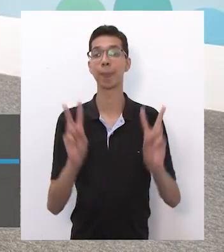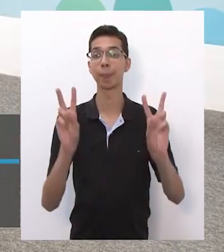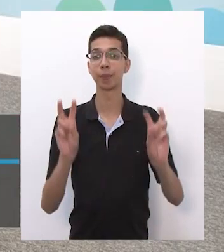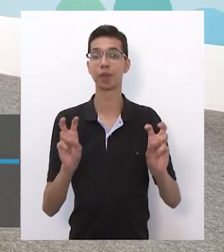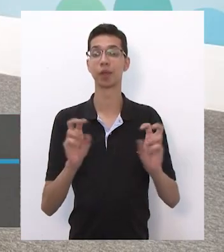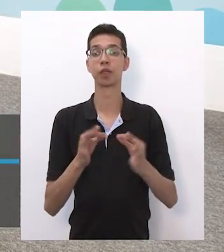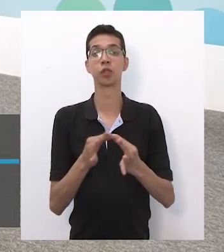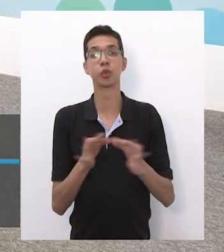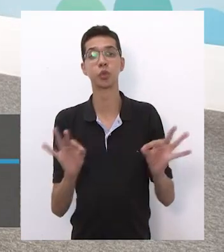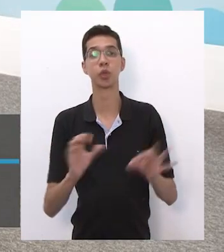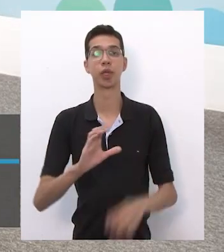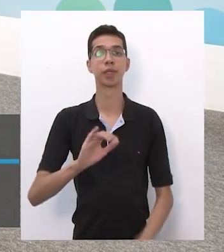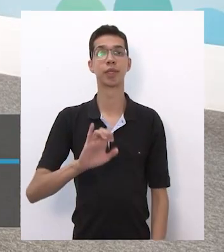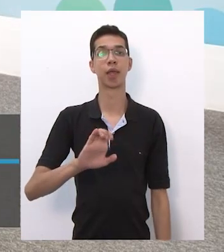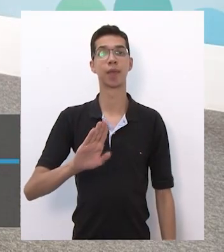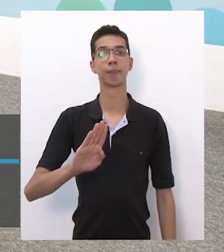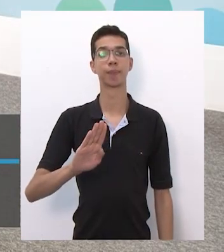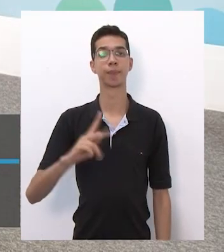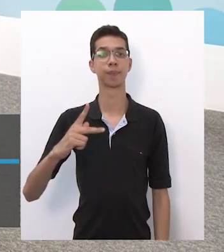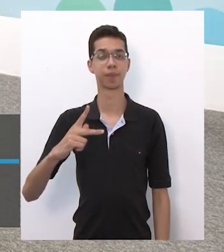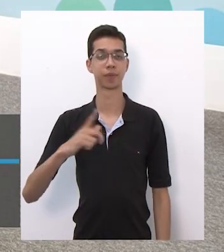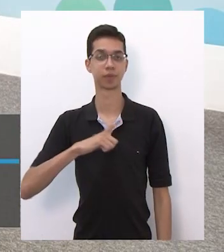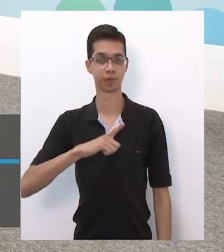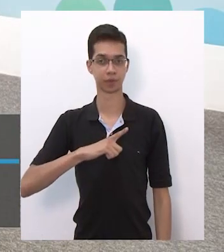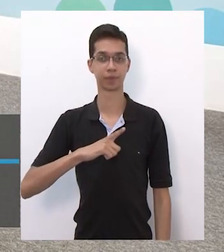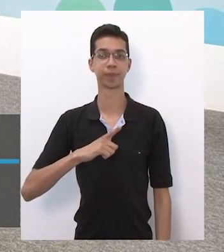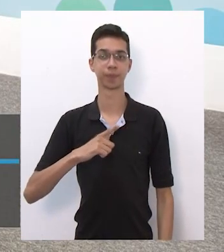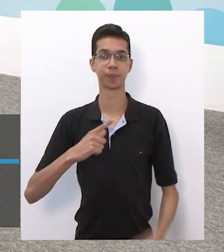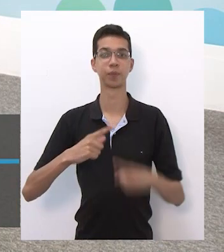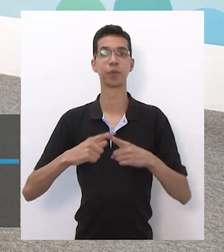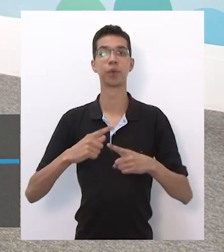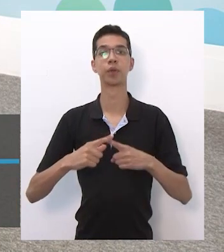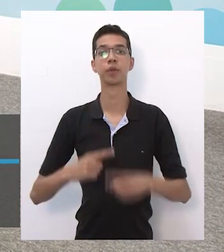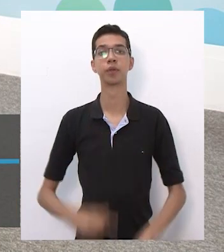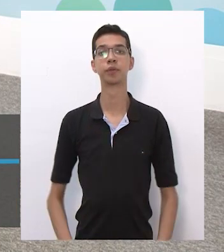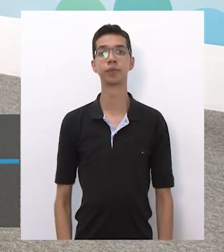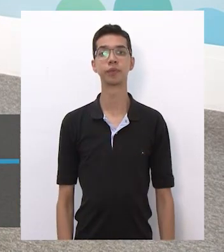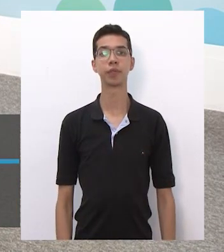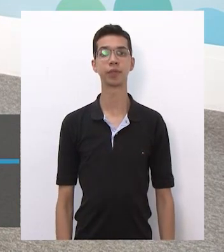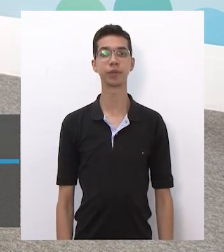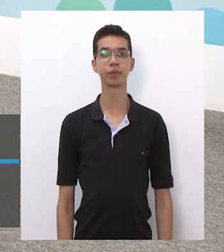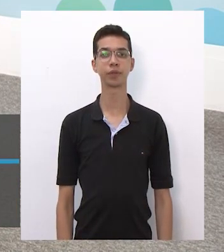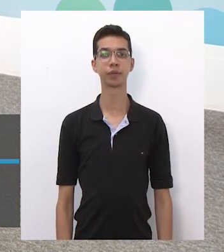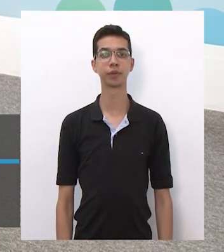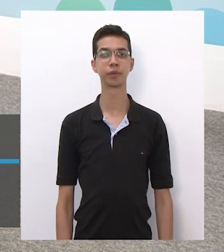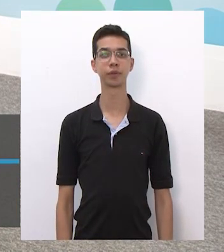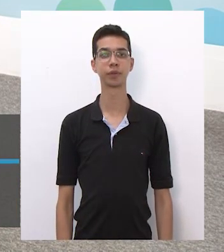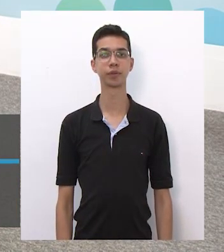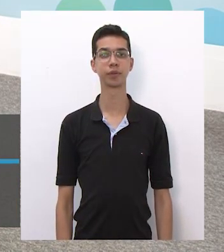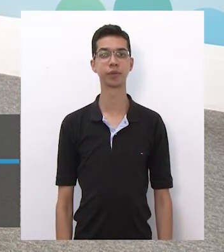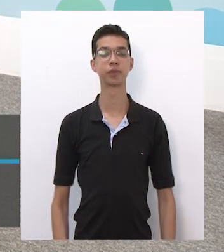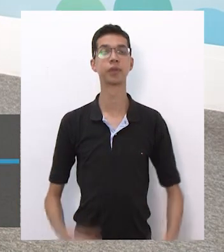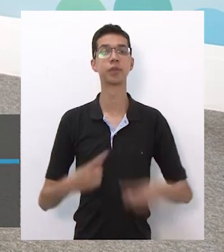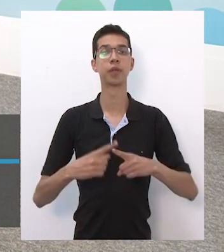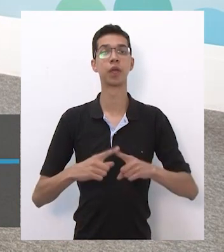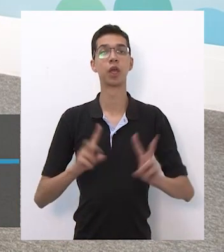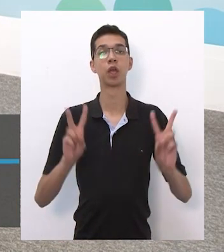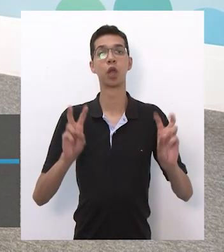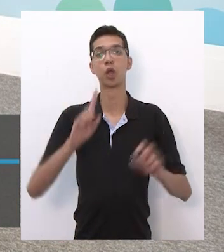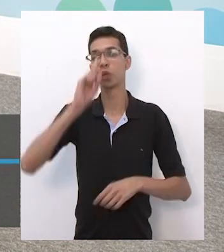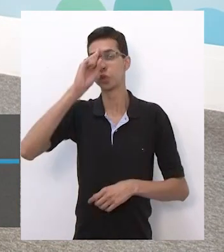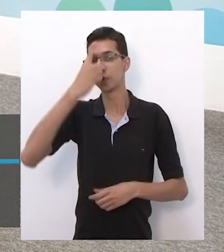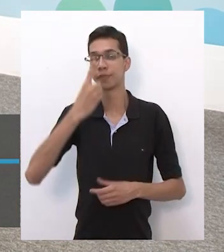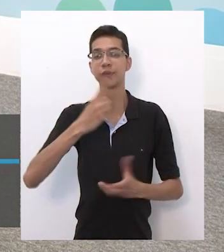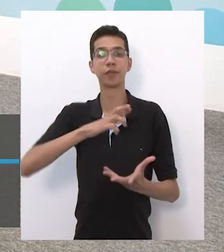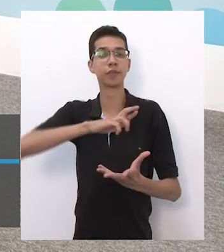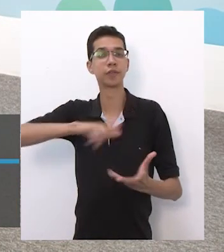CIEB, né, que até o momento muitas pessoas ainda não conhecem. Então, vamos conversar um pouquinho sobre essas dúvidas, né,